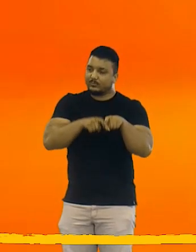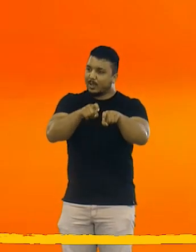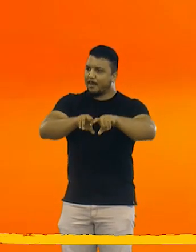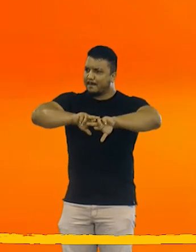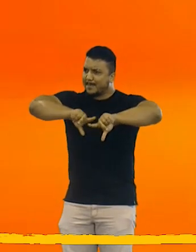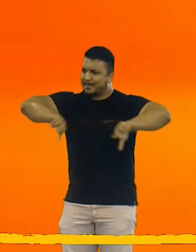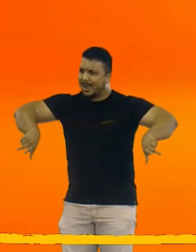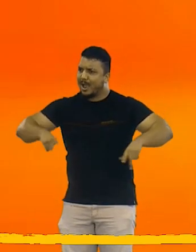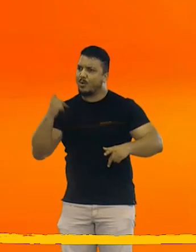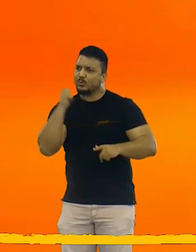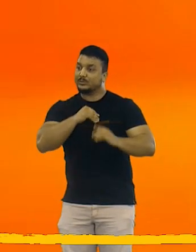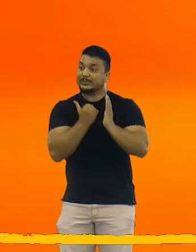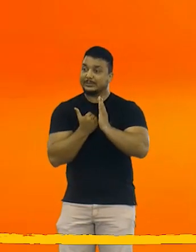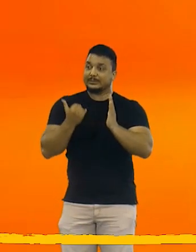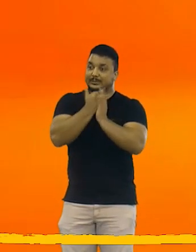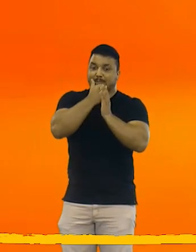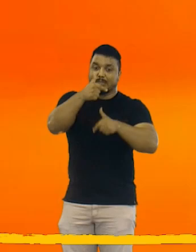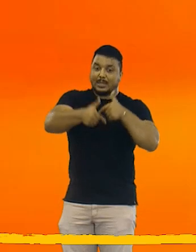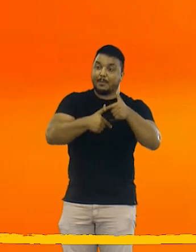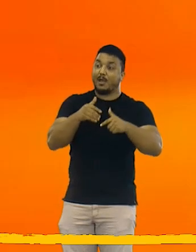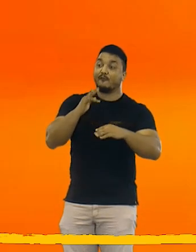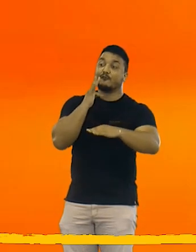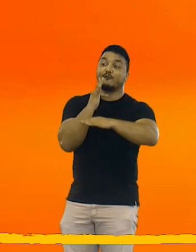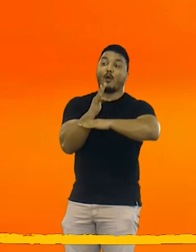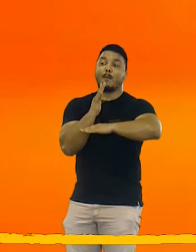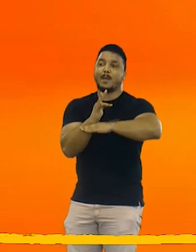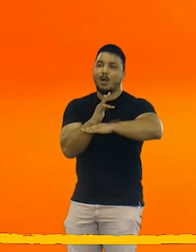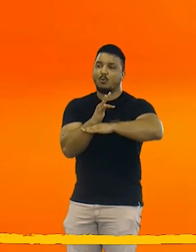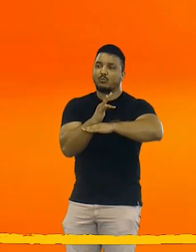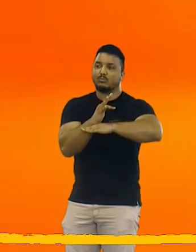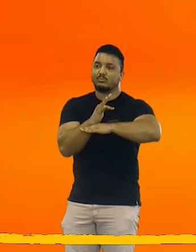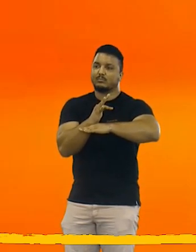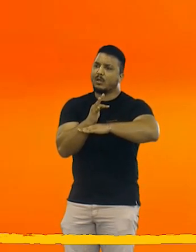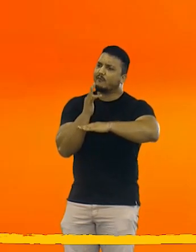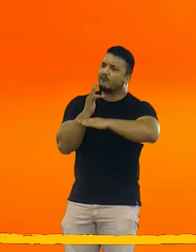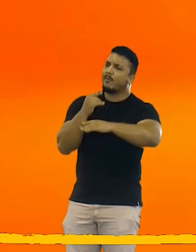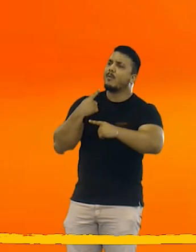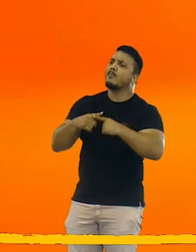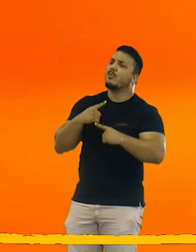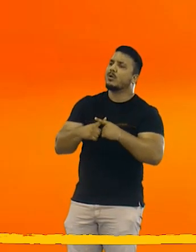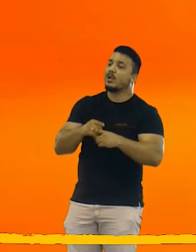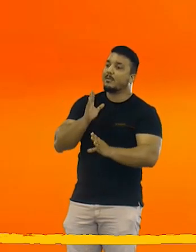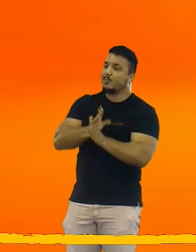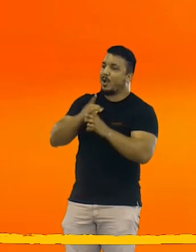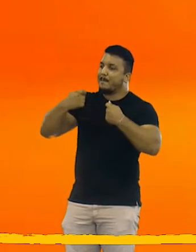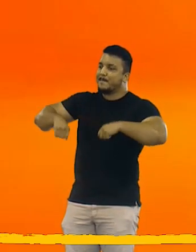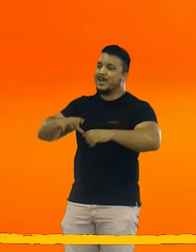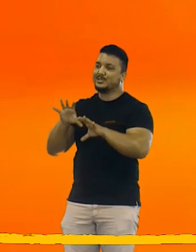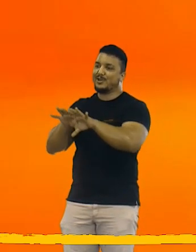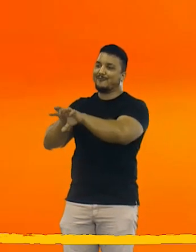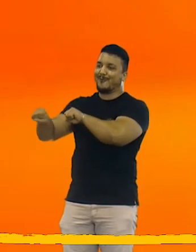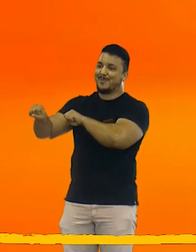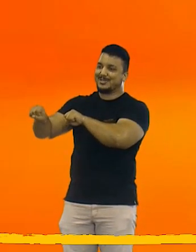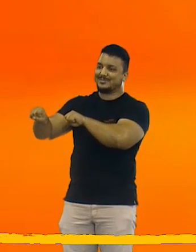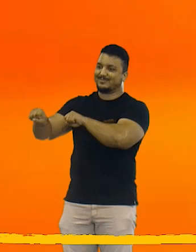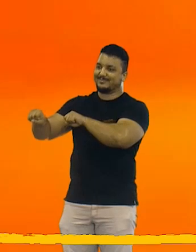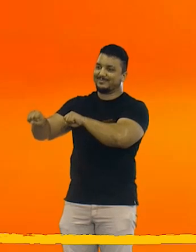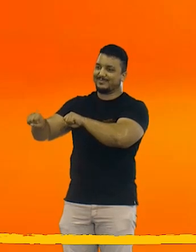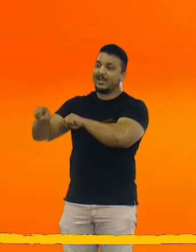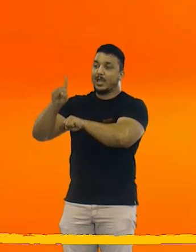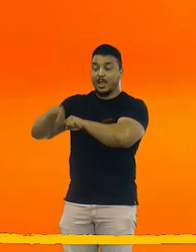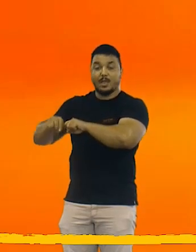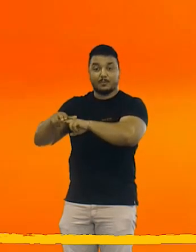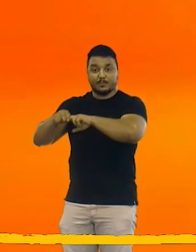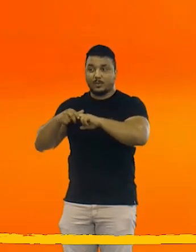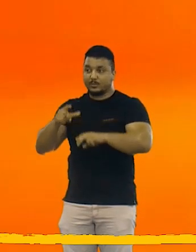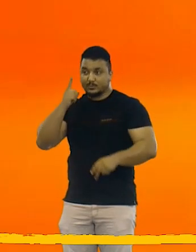equipamento que aumentou o emprego formal, porque ele exige qualificação de mão de obra. De fato, o item C é